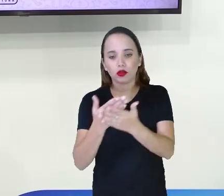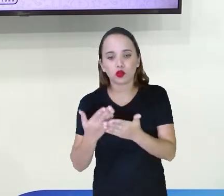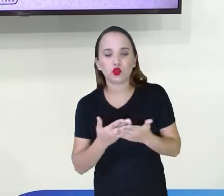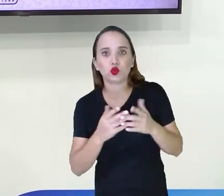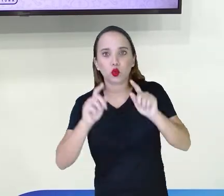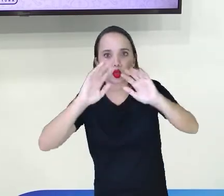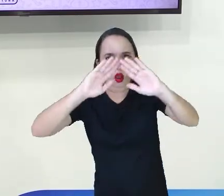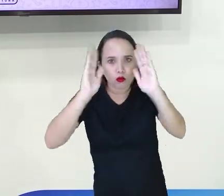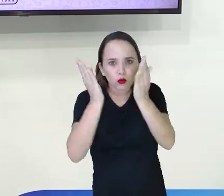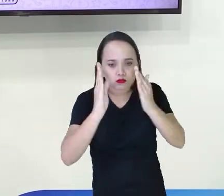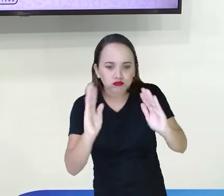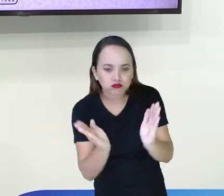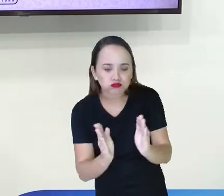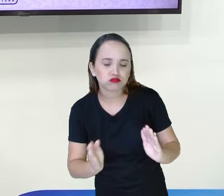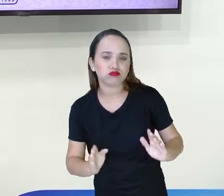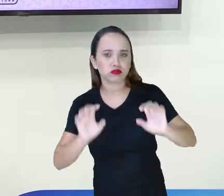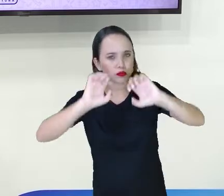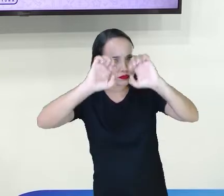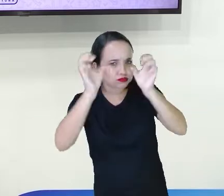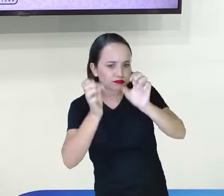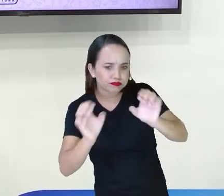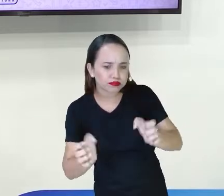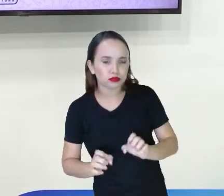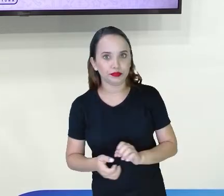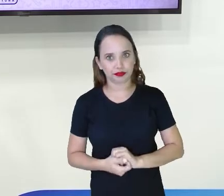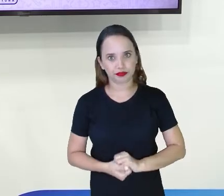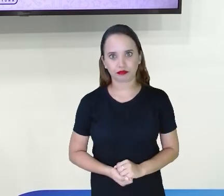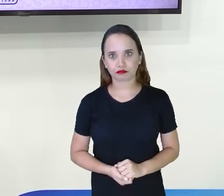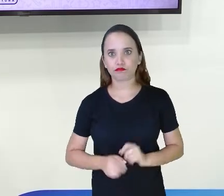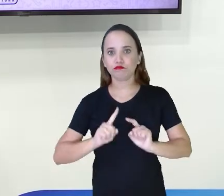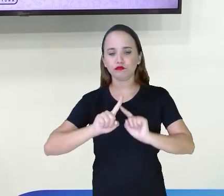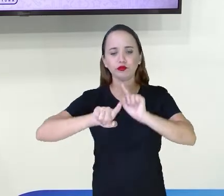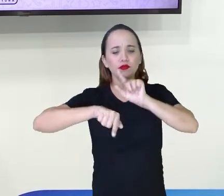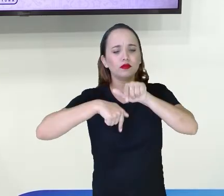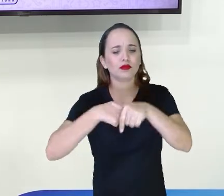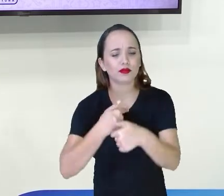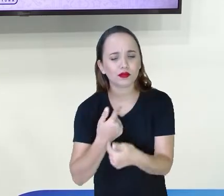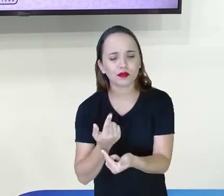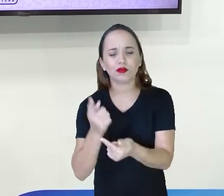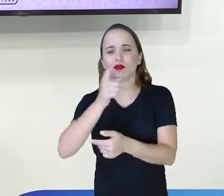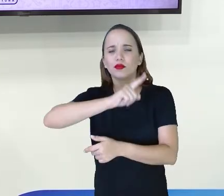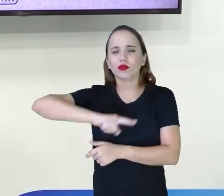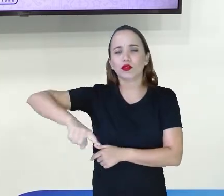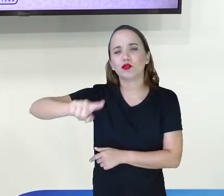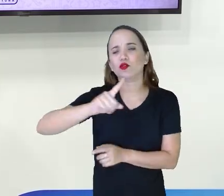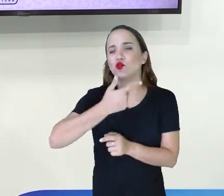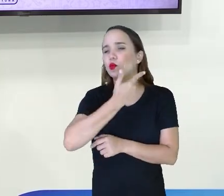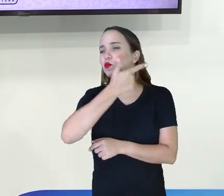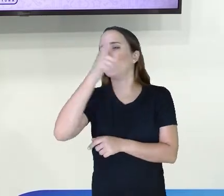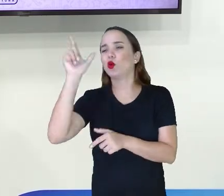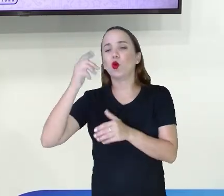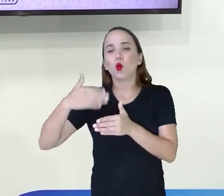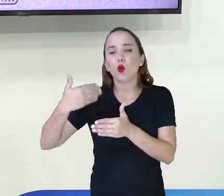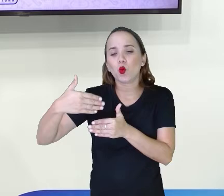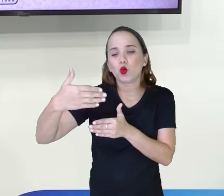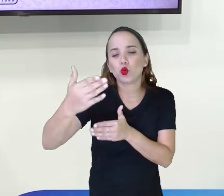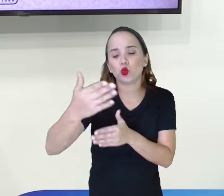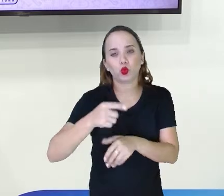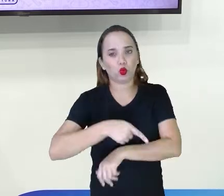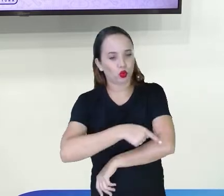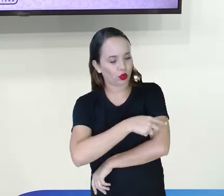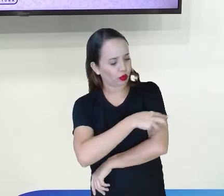O nosso foco é estudar as formas. Posteriormente, quando vocês forem para outros anos, vocês